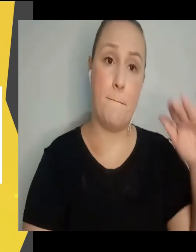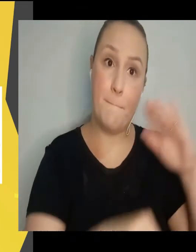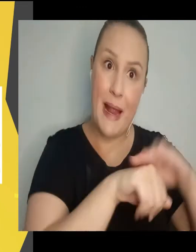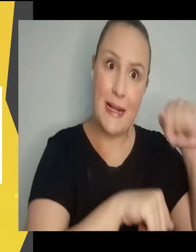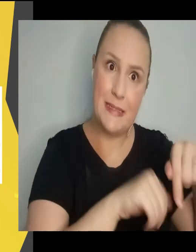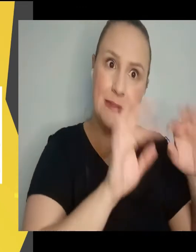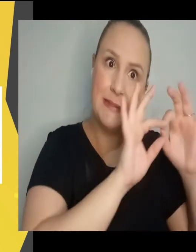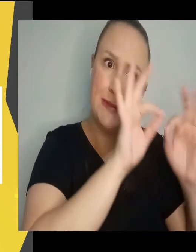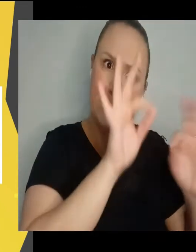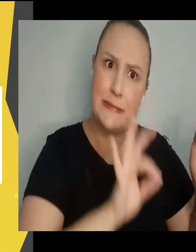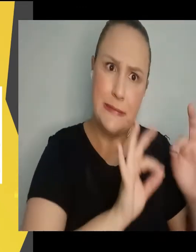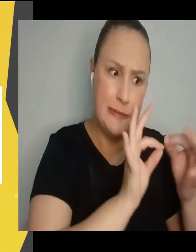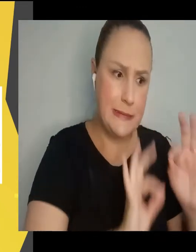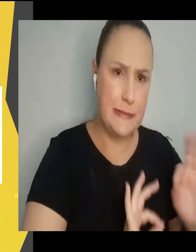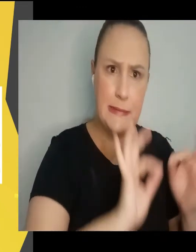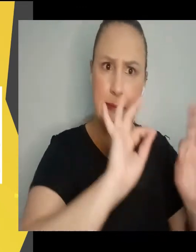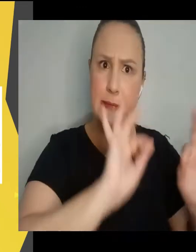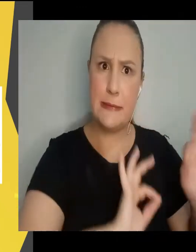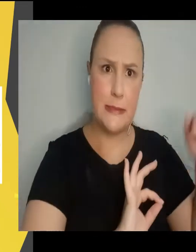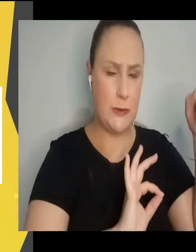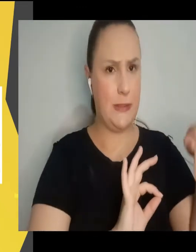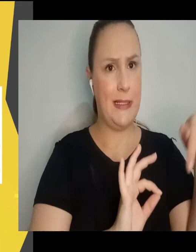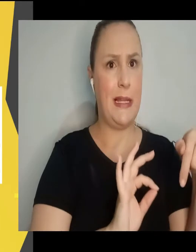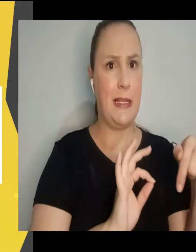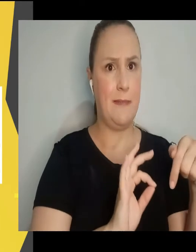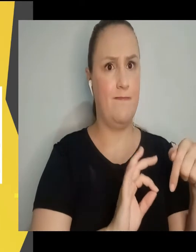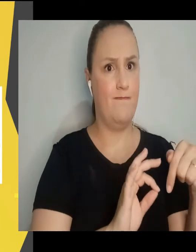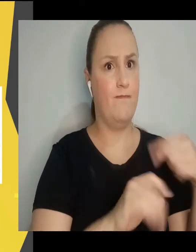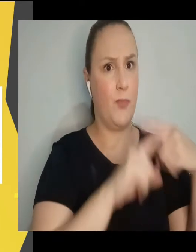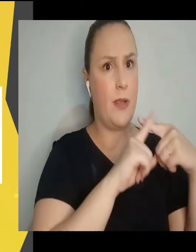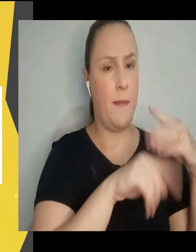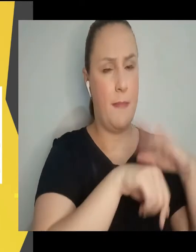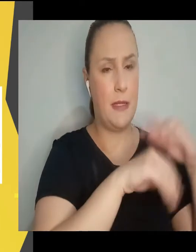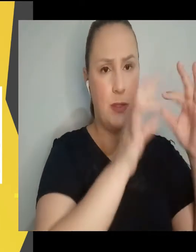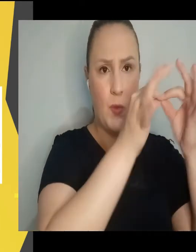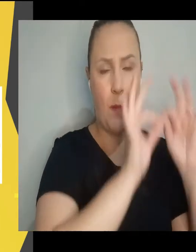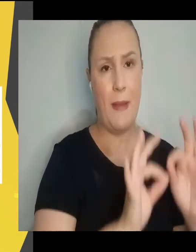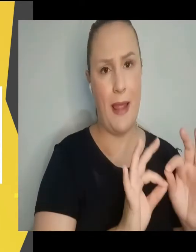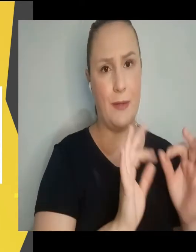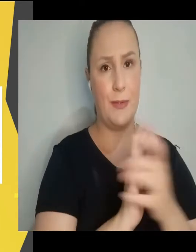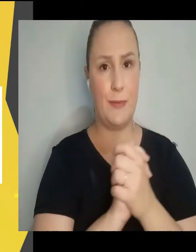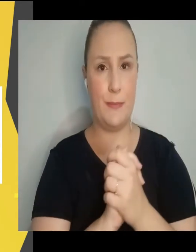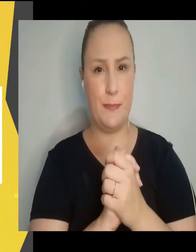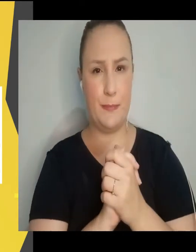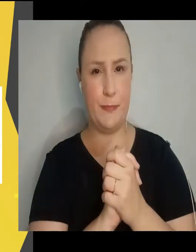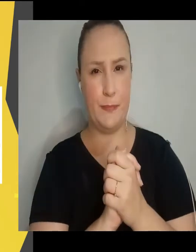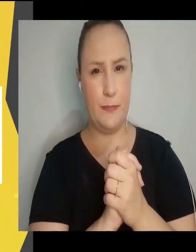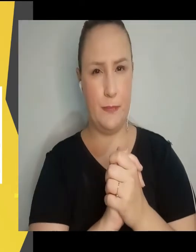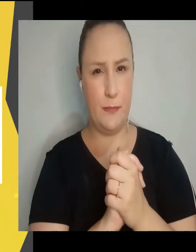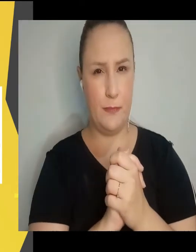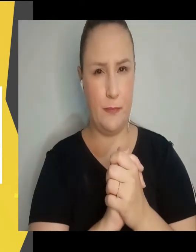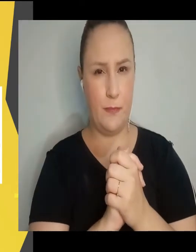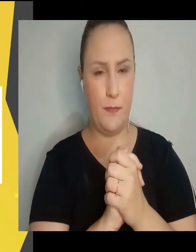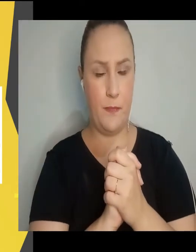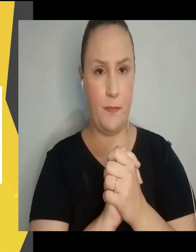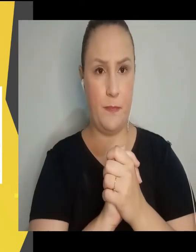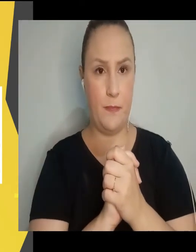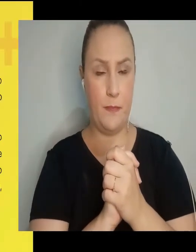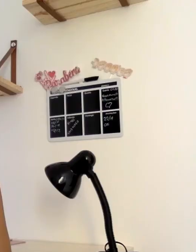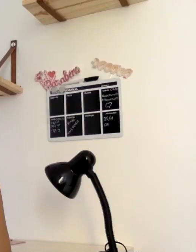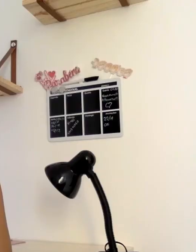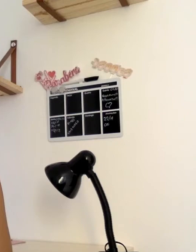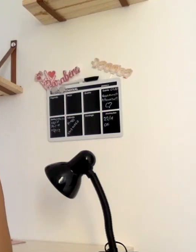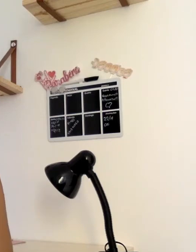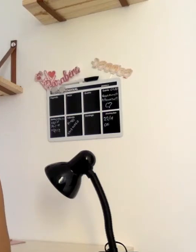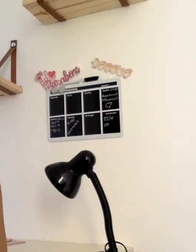necessita executar, mais fios, mais cabos, né? Nós vamos ter, então, nesse nosso circuito